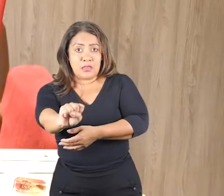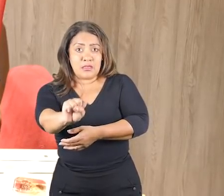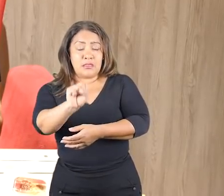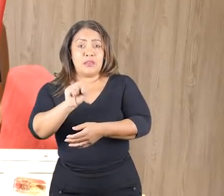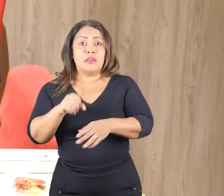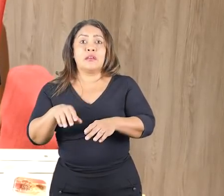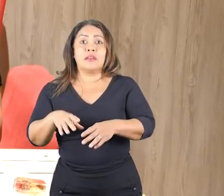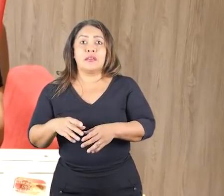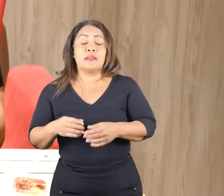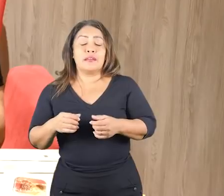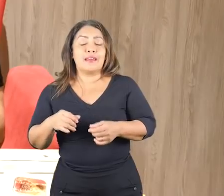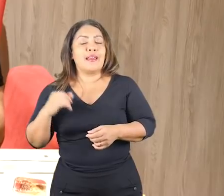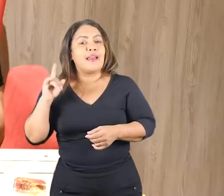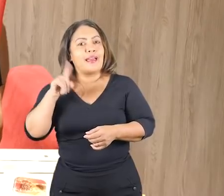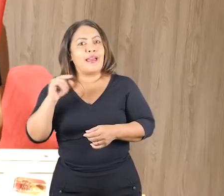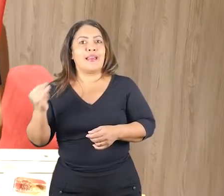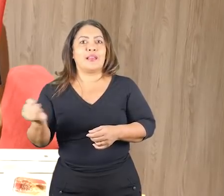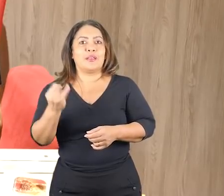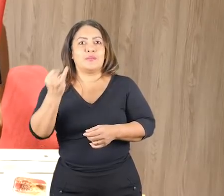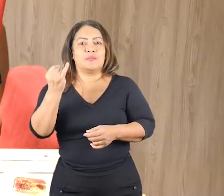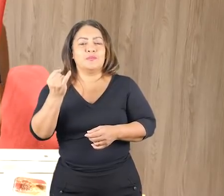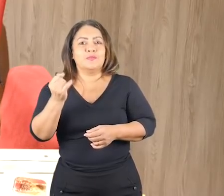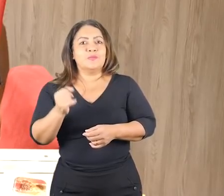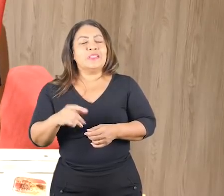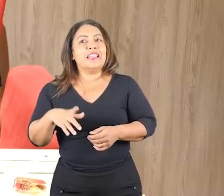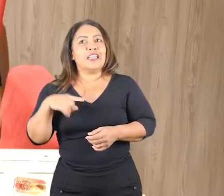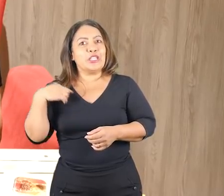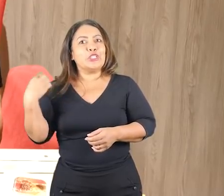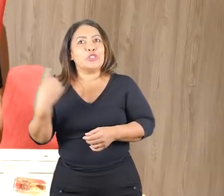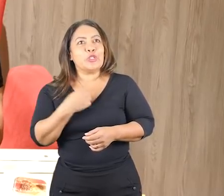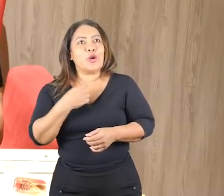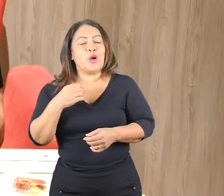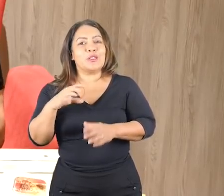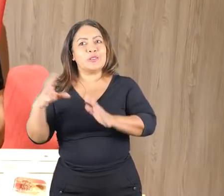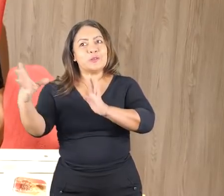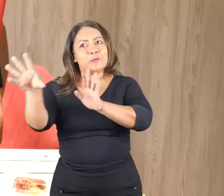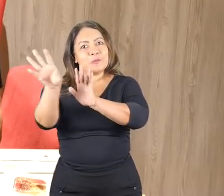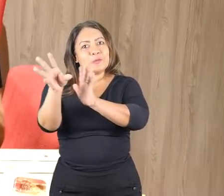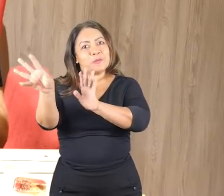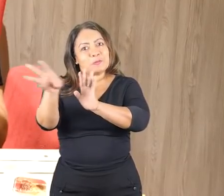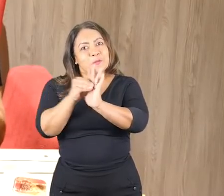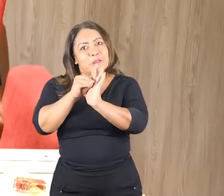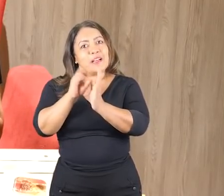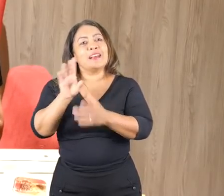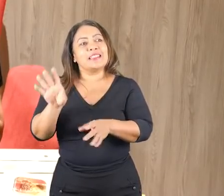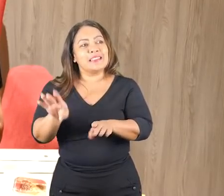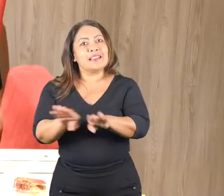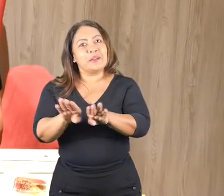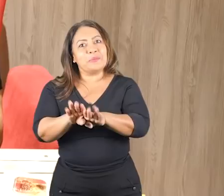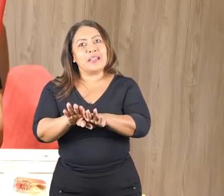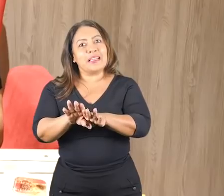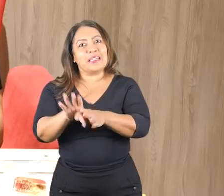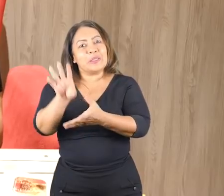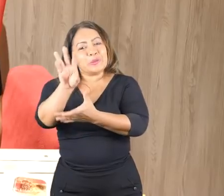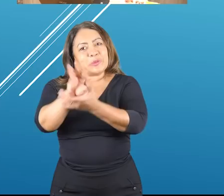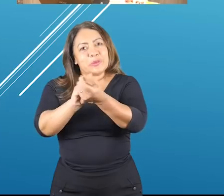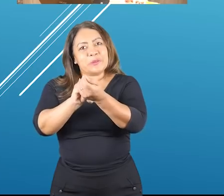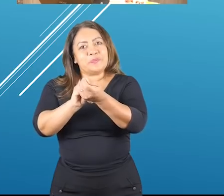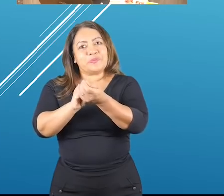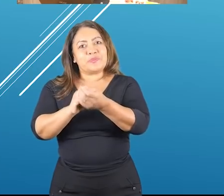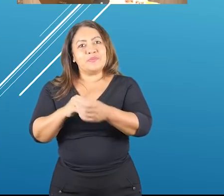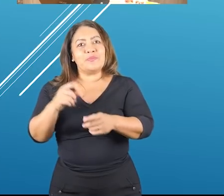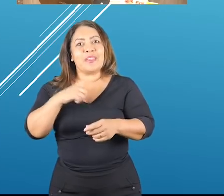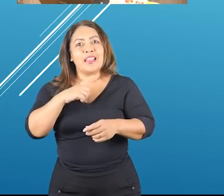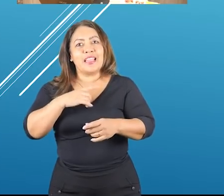algumas escolas que têm colocado na rede, né? Então é importante que a gente se inspire nessas propostas para poder fazer. E